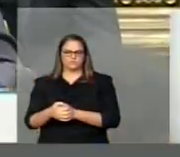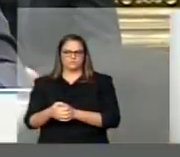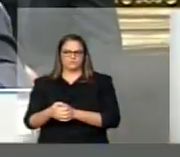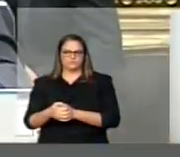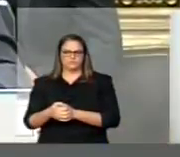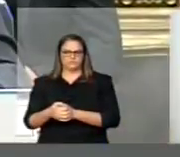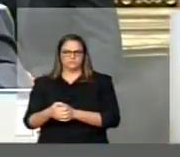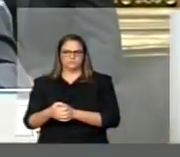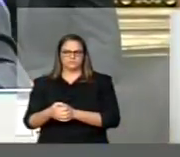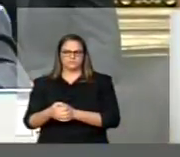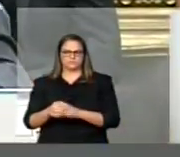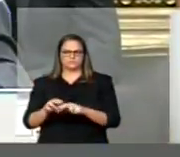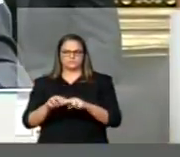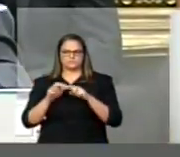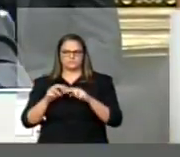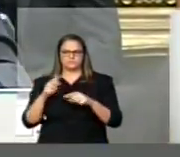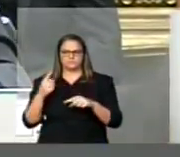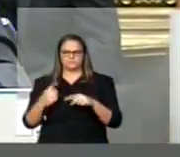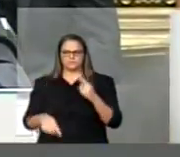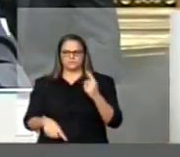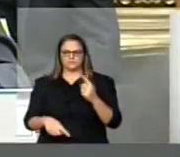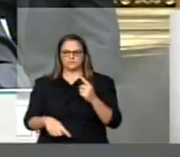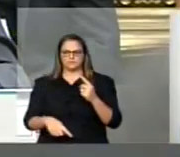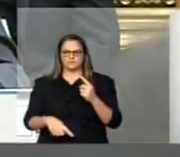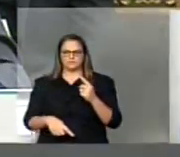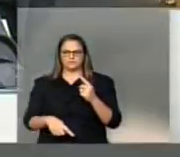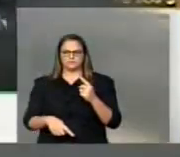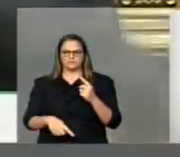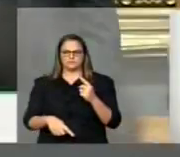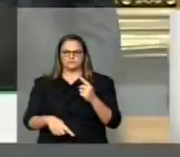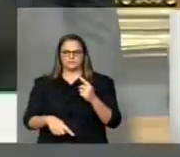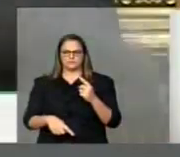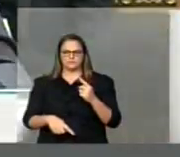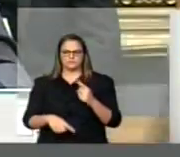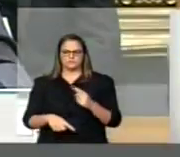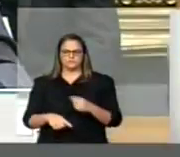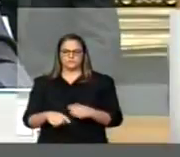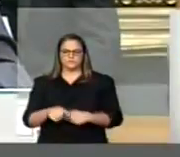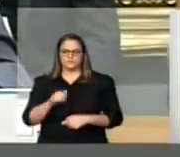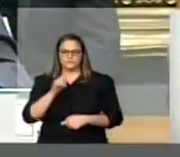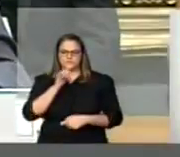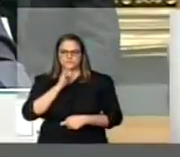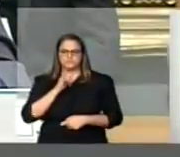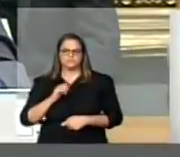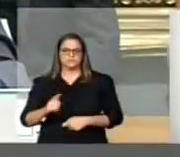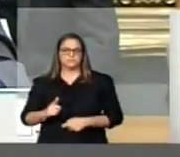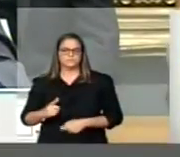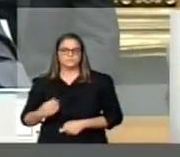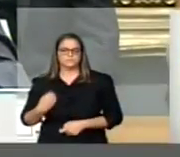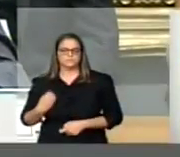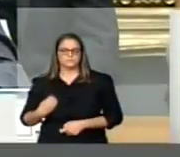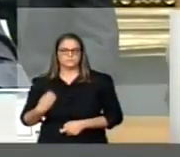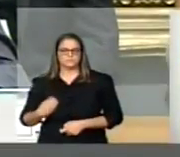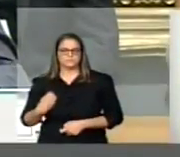na proibição operações capciosas como as promovidas aparentemente pela